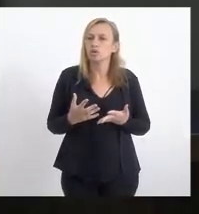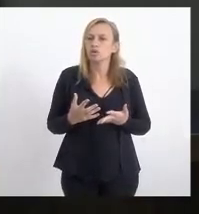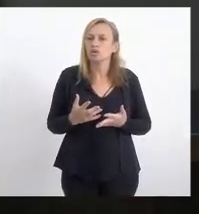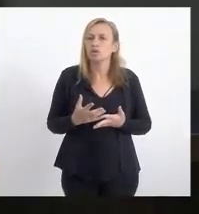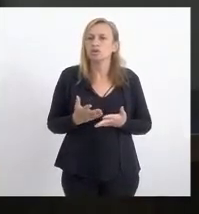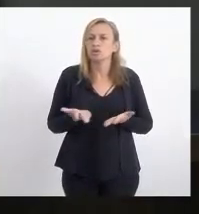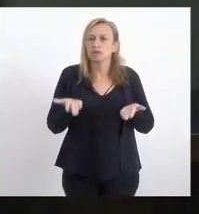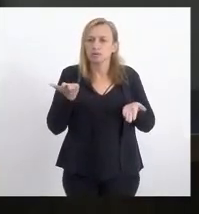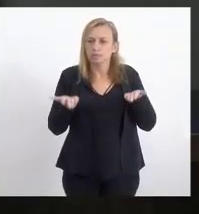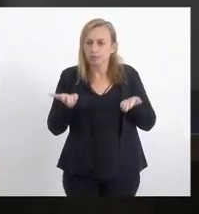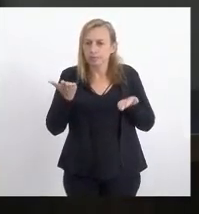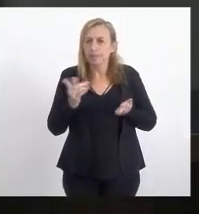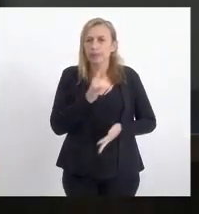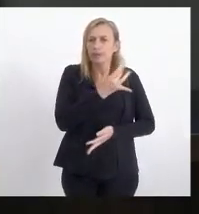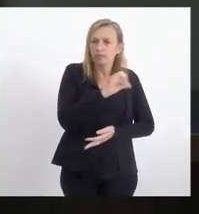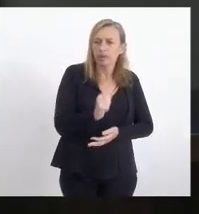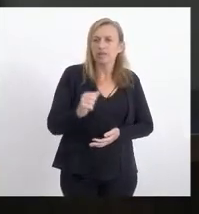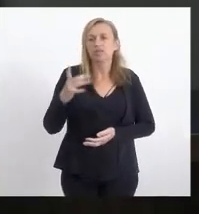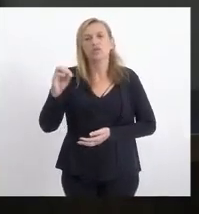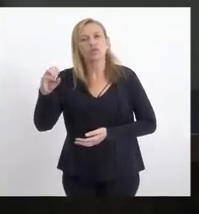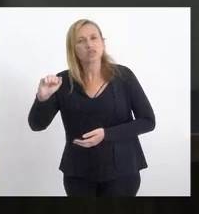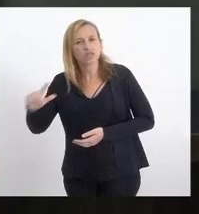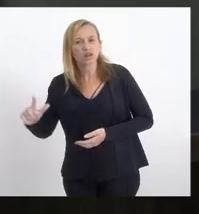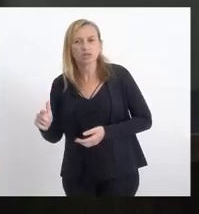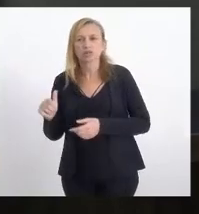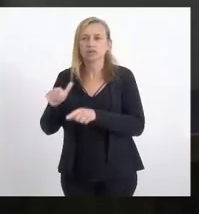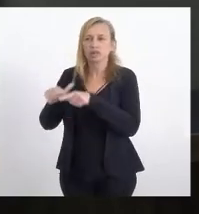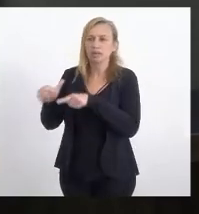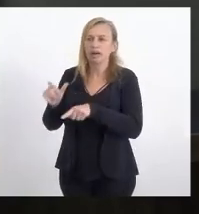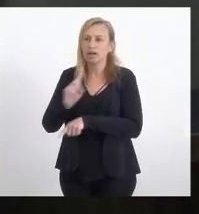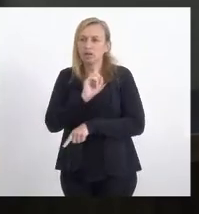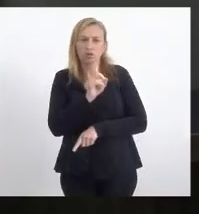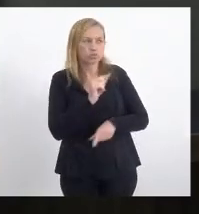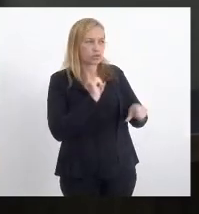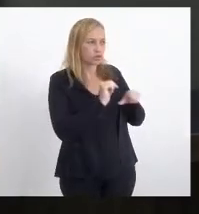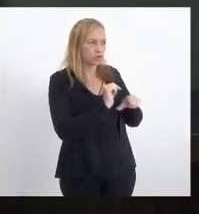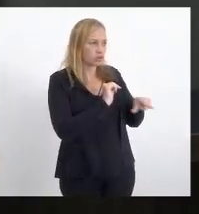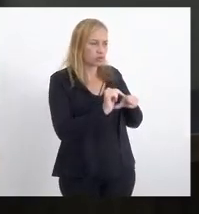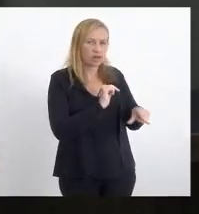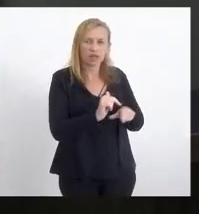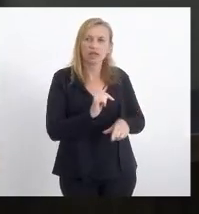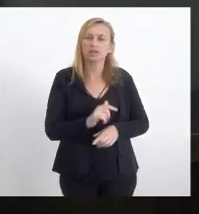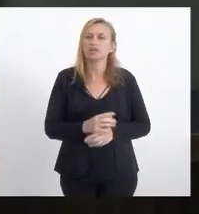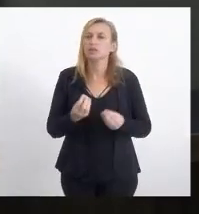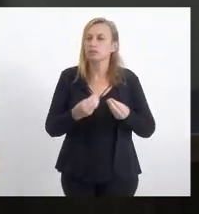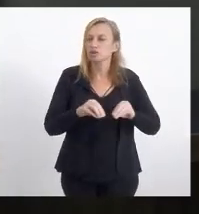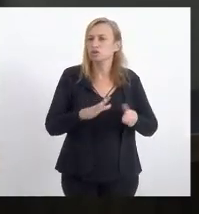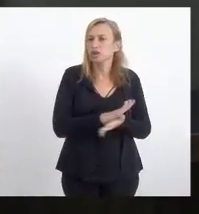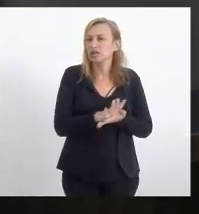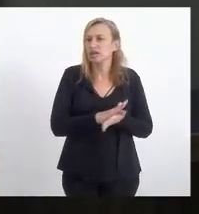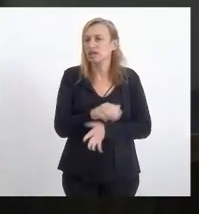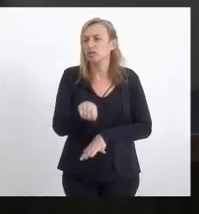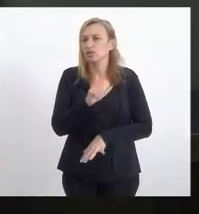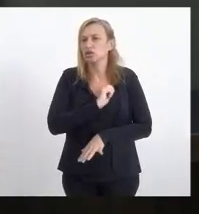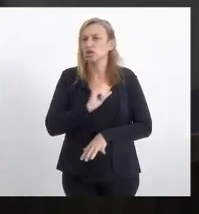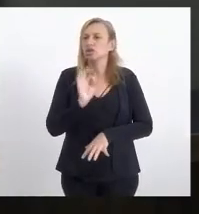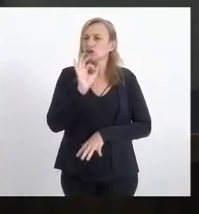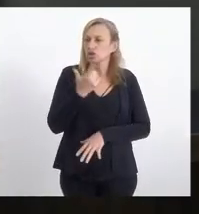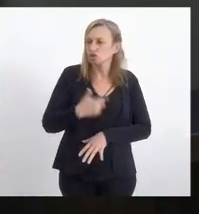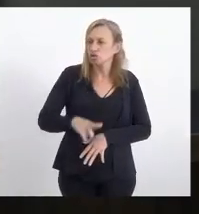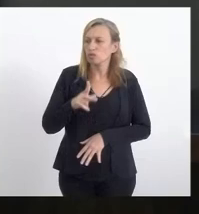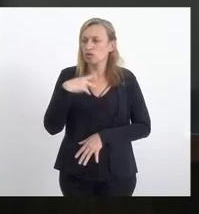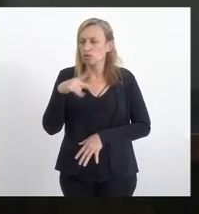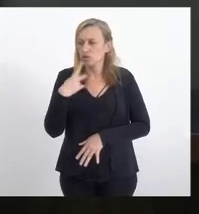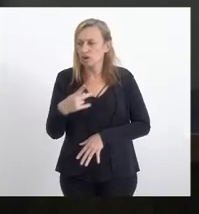equalização entre praças e oficiais ativos e inativos sem ferir o regime sem bravatar porque mais uma vez digo Tô